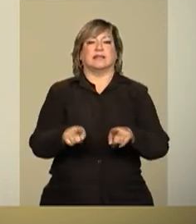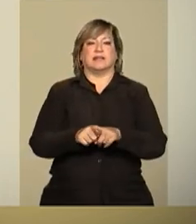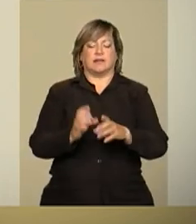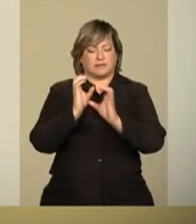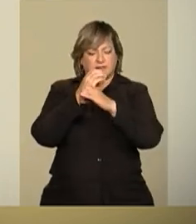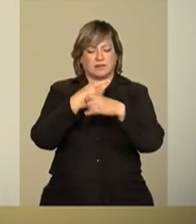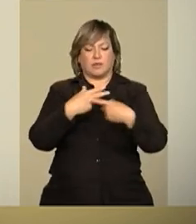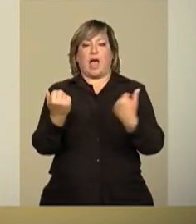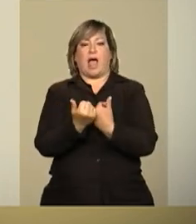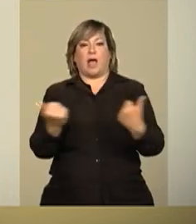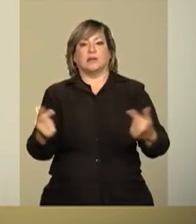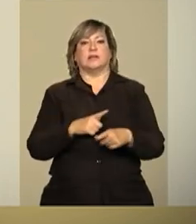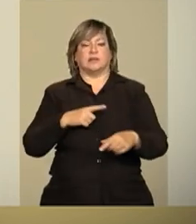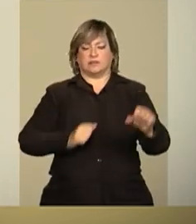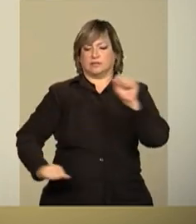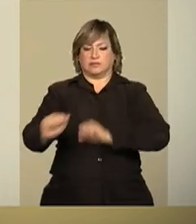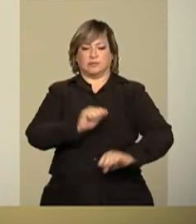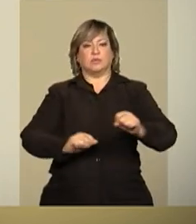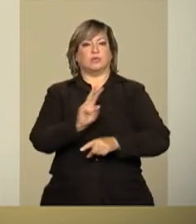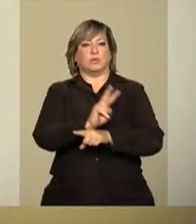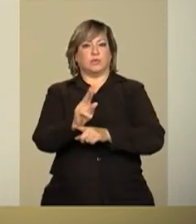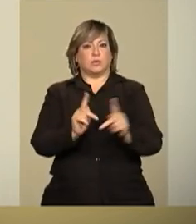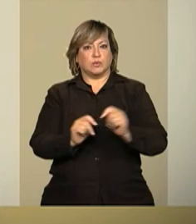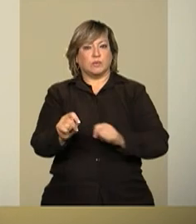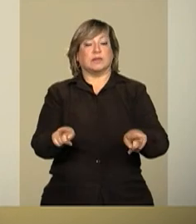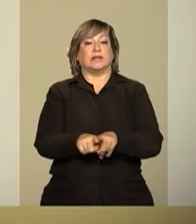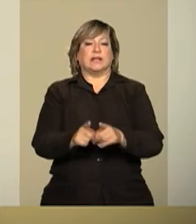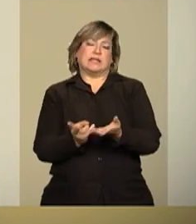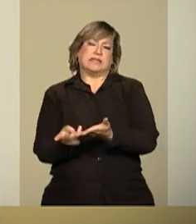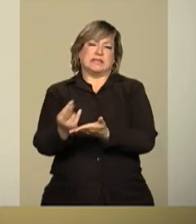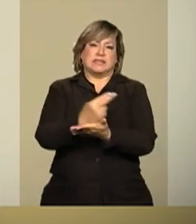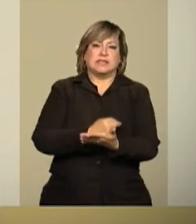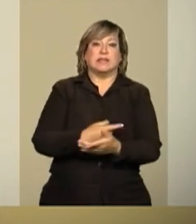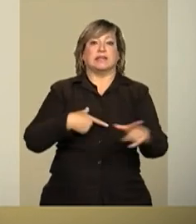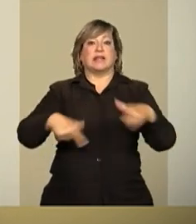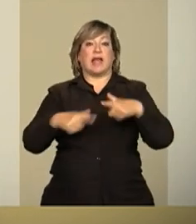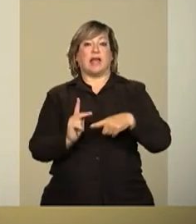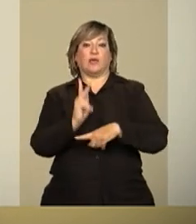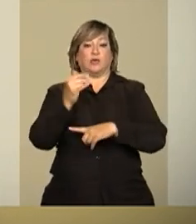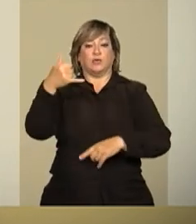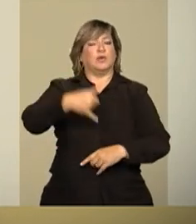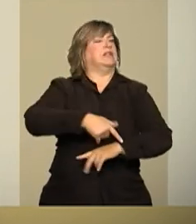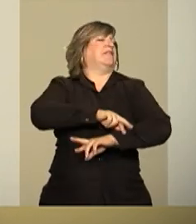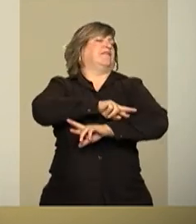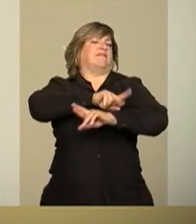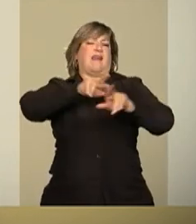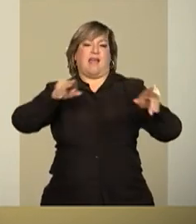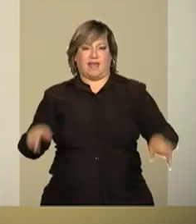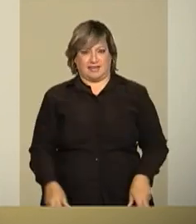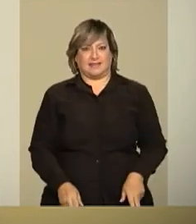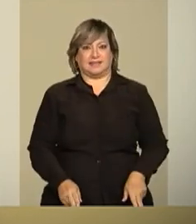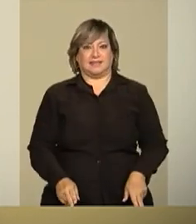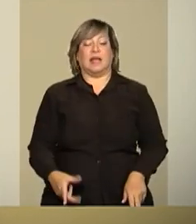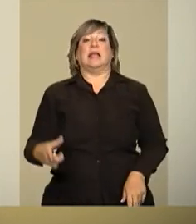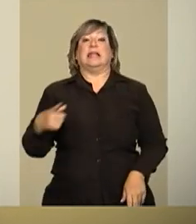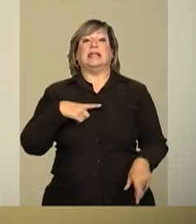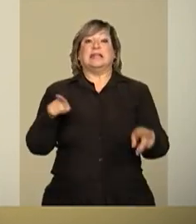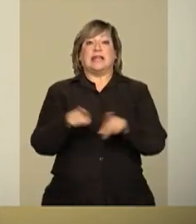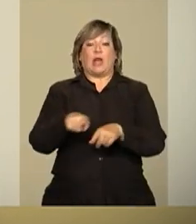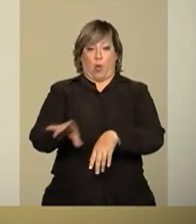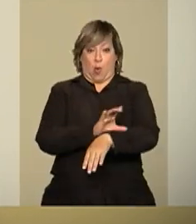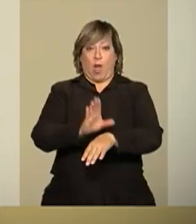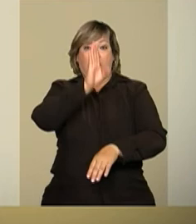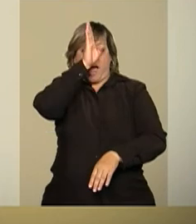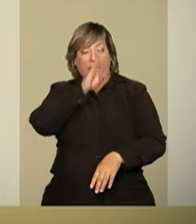de laboratório agente de limpeza e Conservação desenhista frentista e muitos outros e o Max Além do